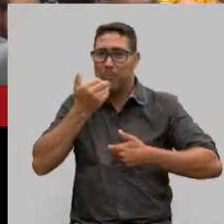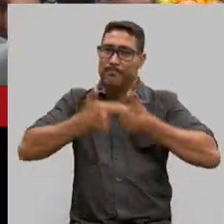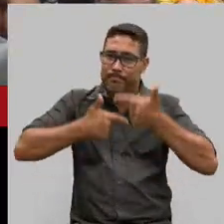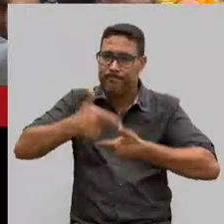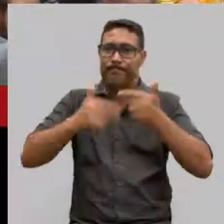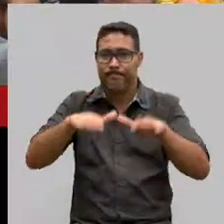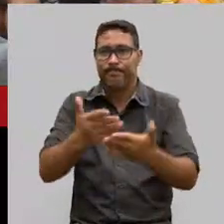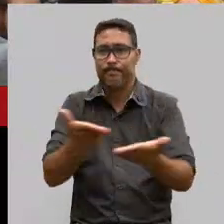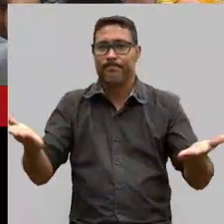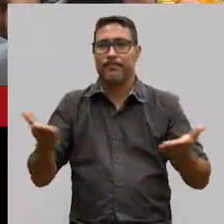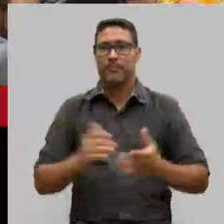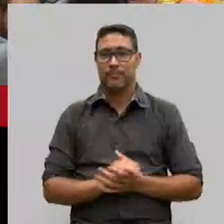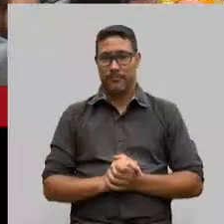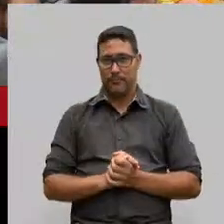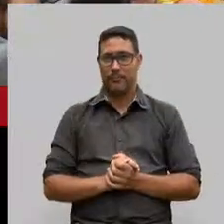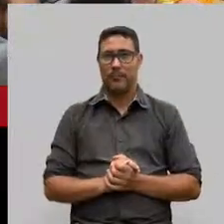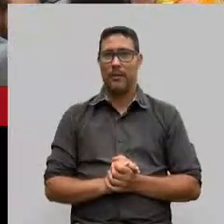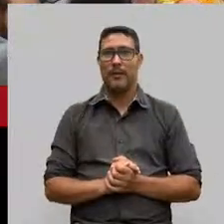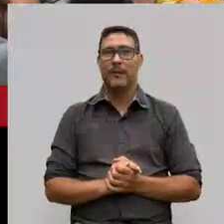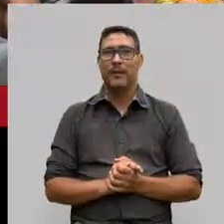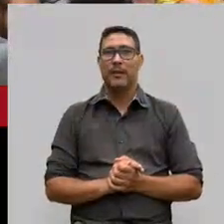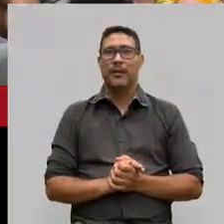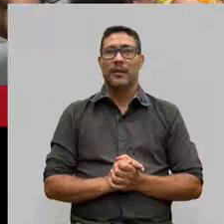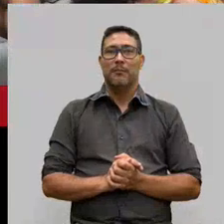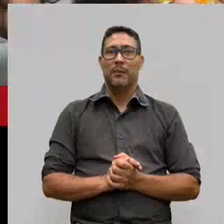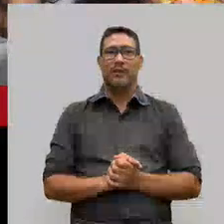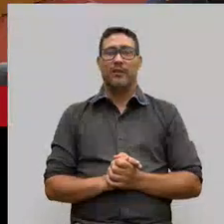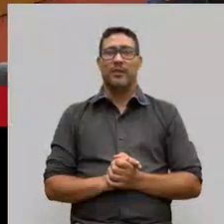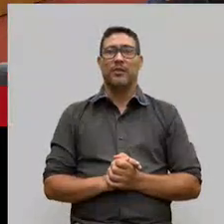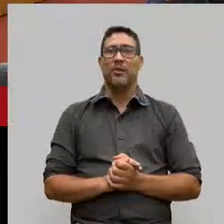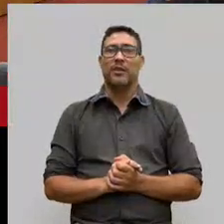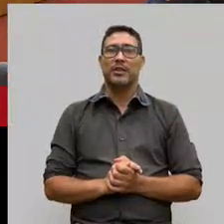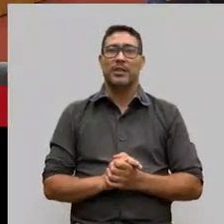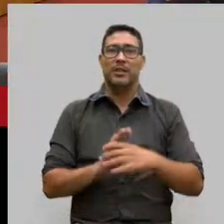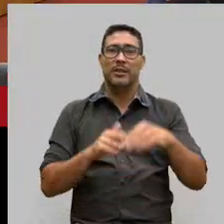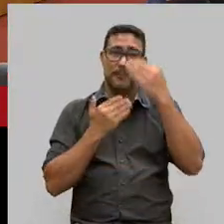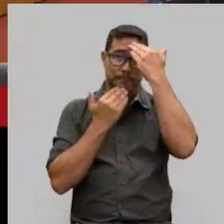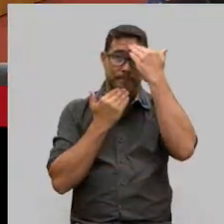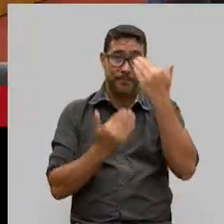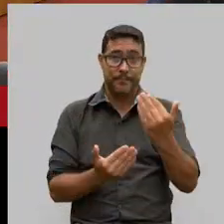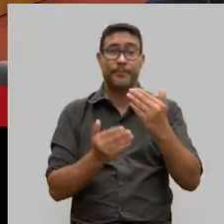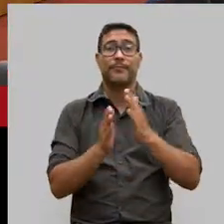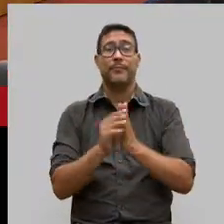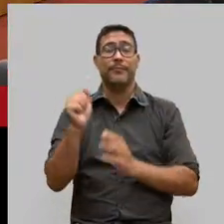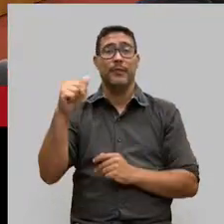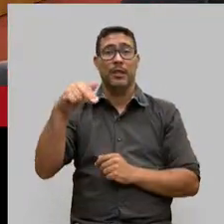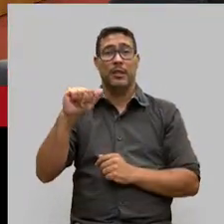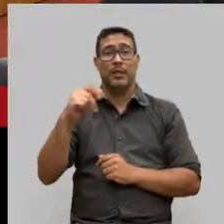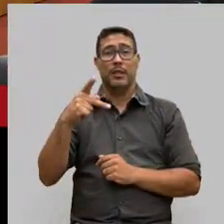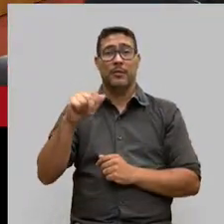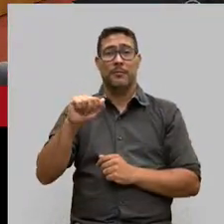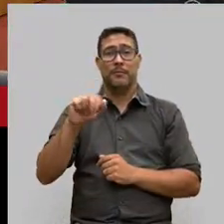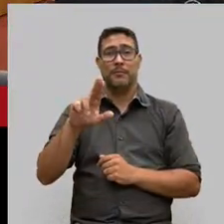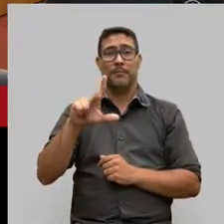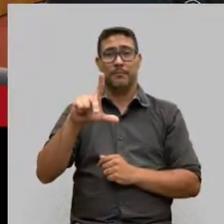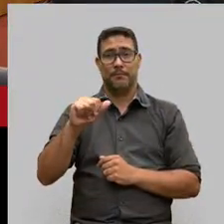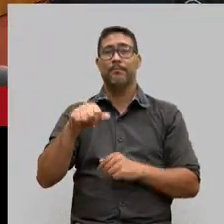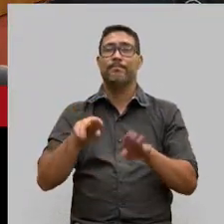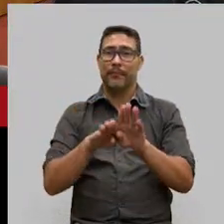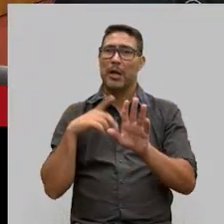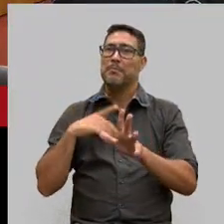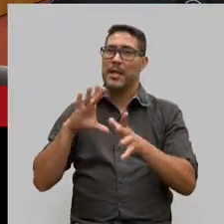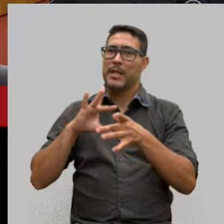todos muito bom agradecer Ana Paula viu gente que realmente é uma grande companheira nessa